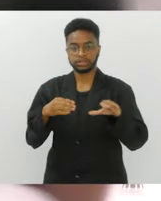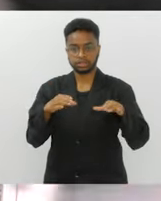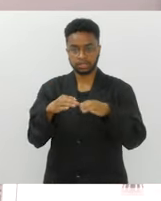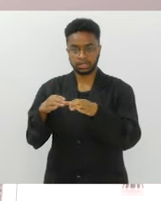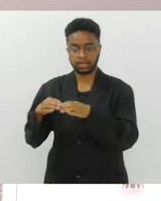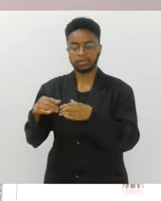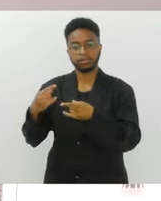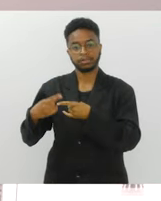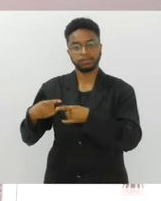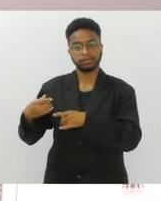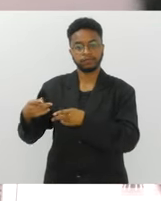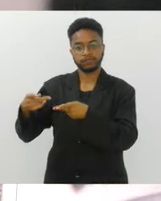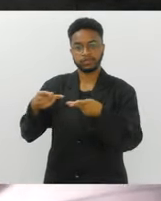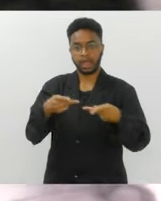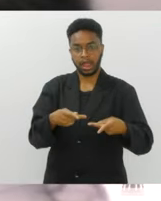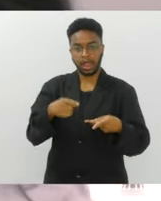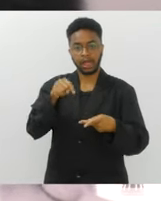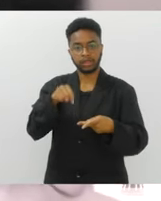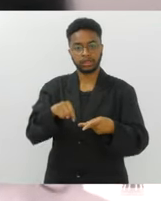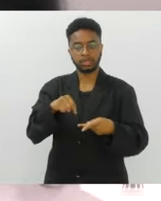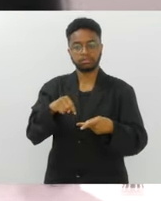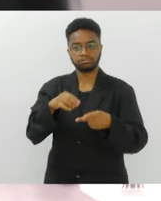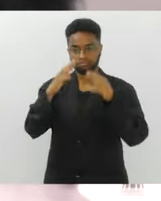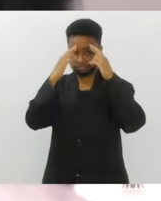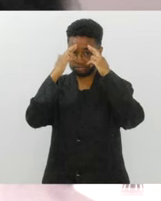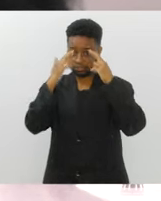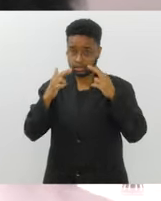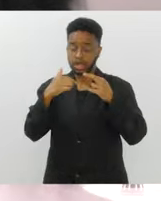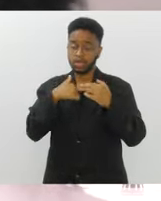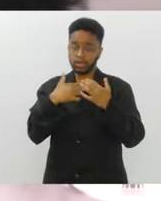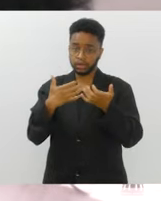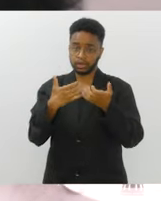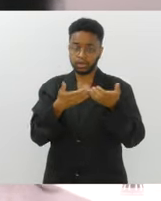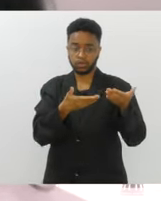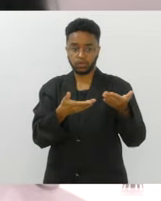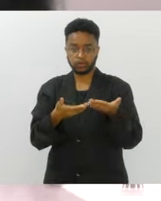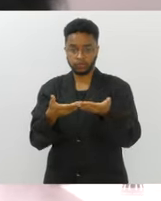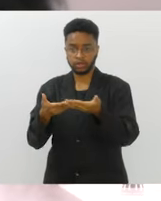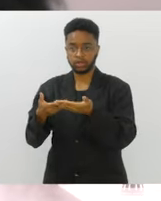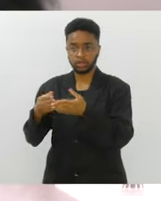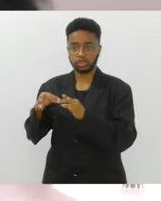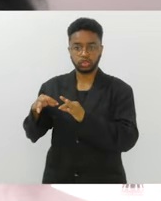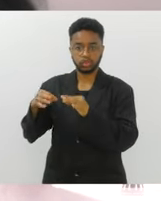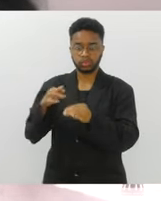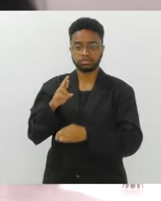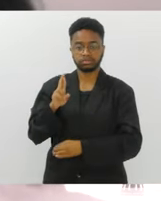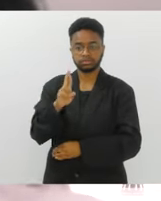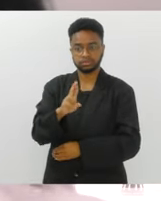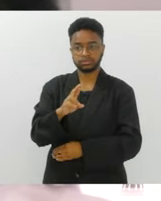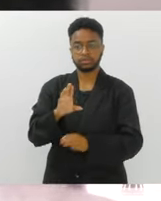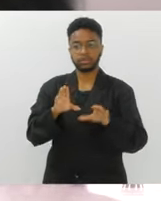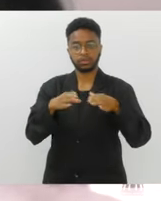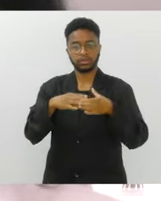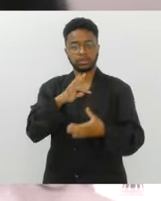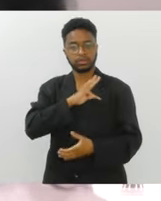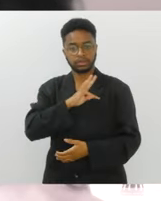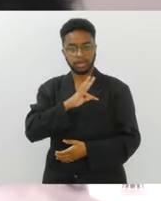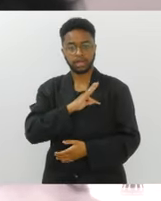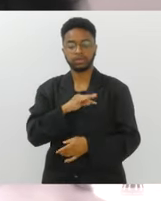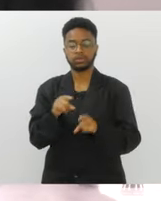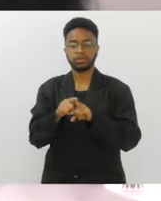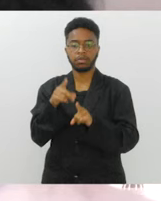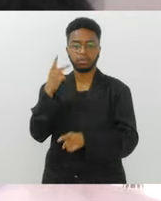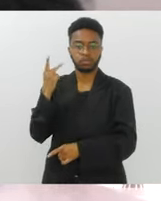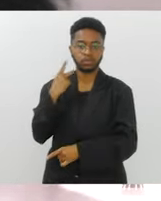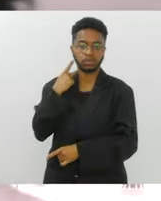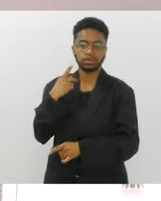maneira respeitosa, eu fiz questão que viesse todos os representantes de câmaras técnicas, nosso procurador, toda a nossa